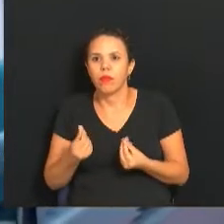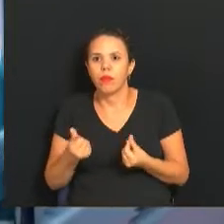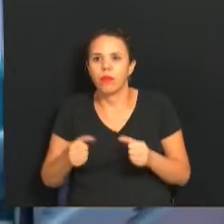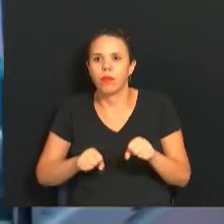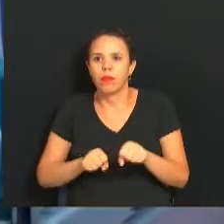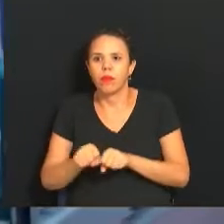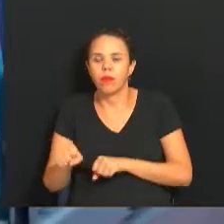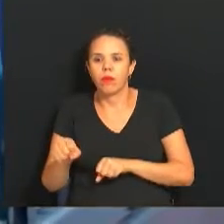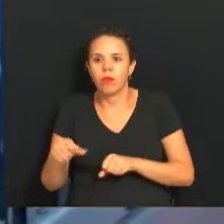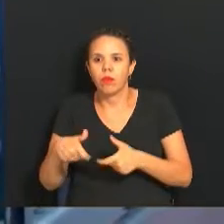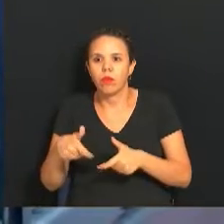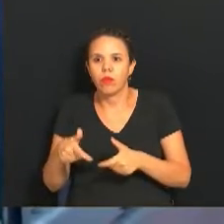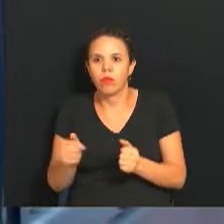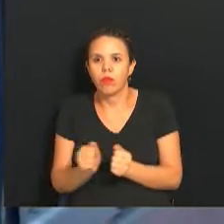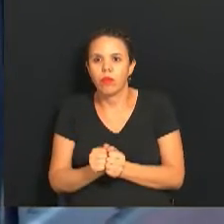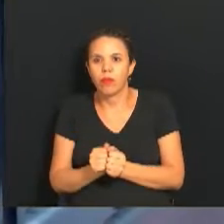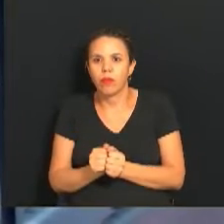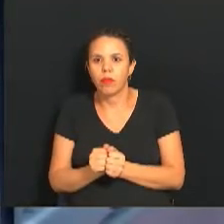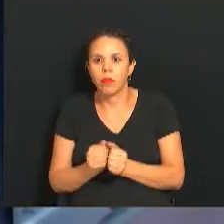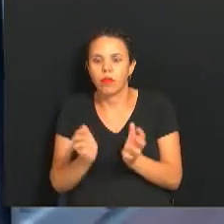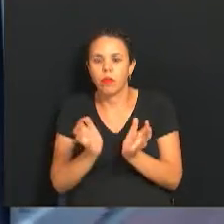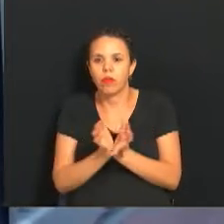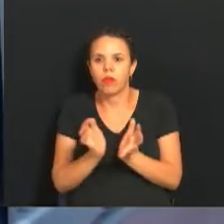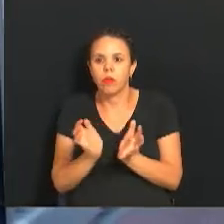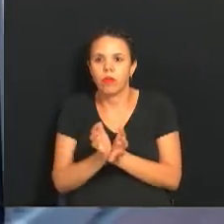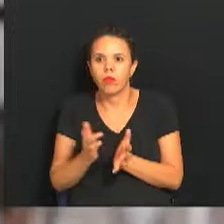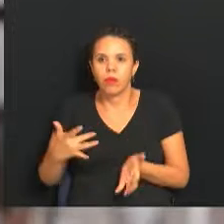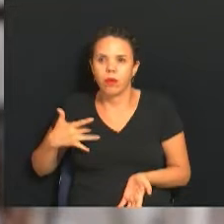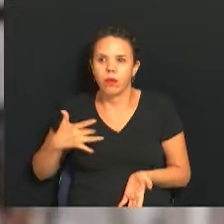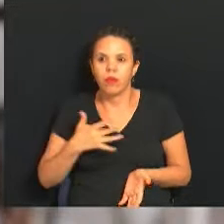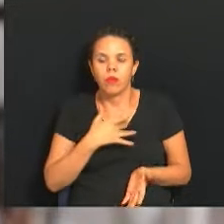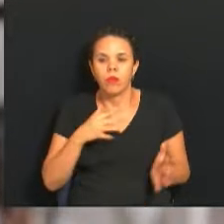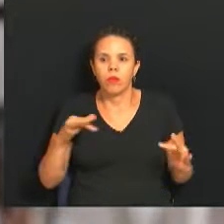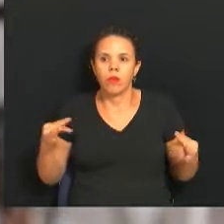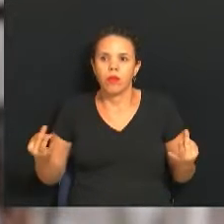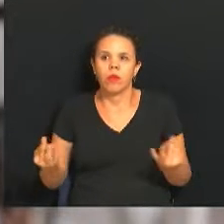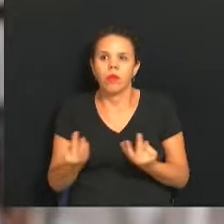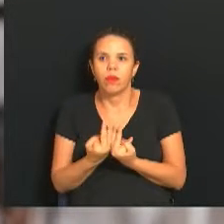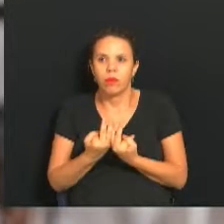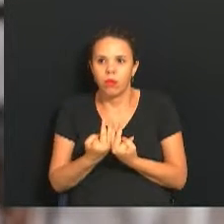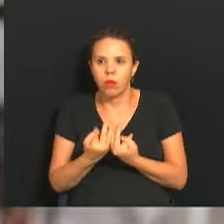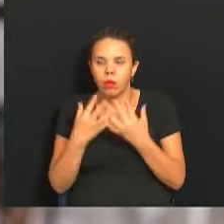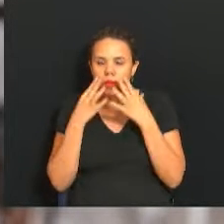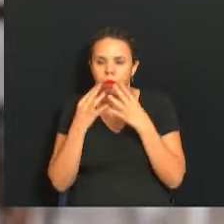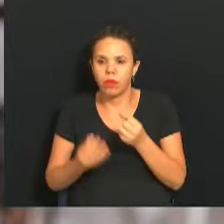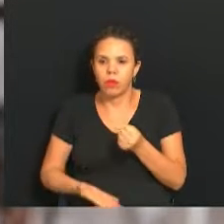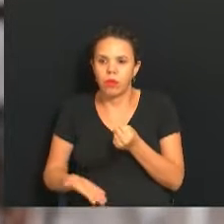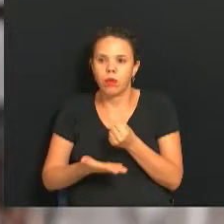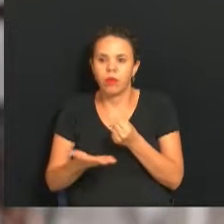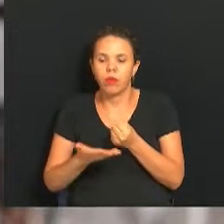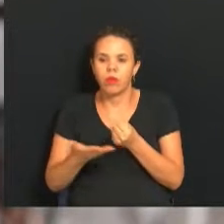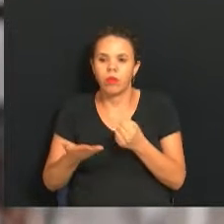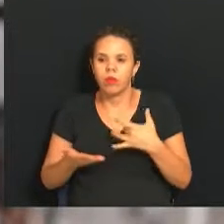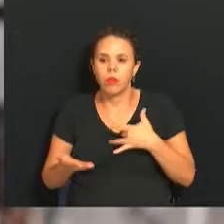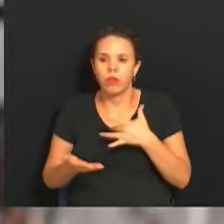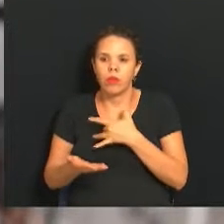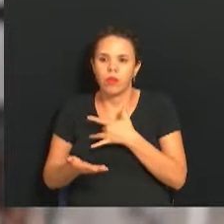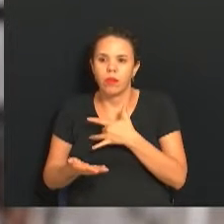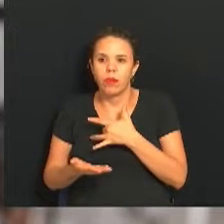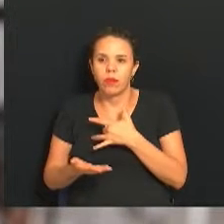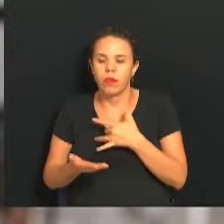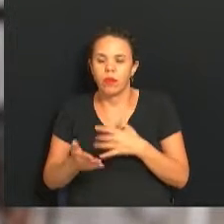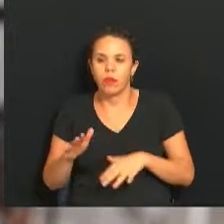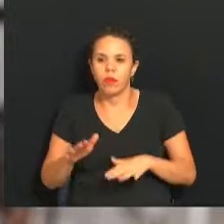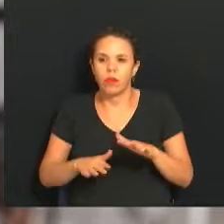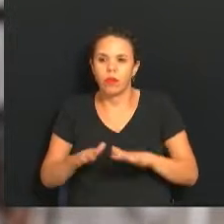que vão trabalhar junto com equipes de saúde da família no âmbito da atenção primária em saúde em conformidade com